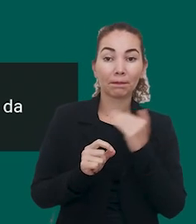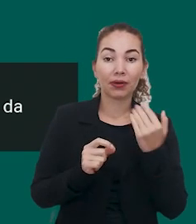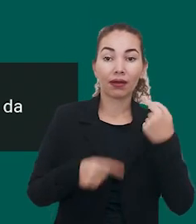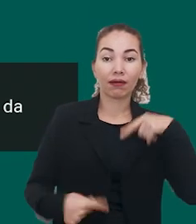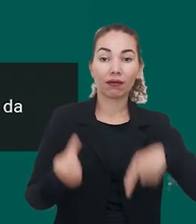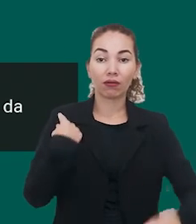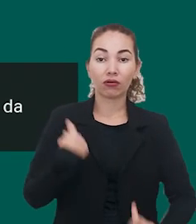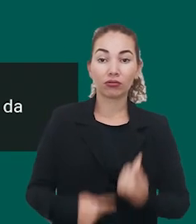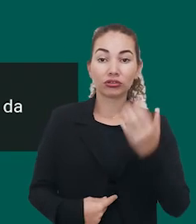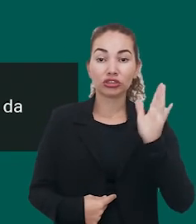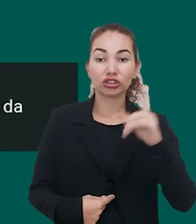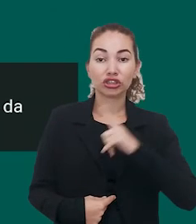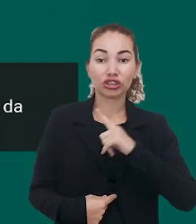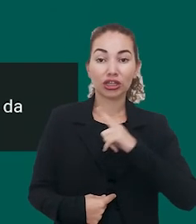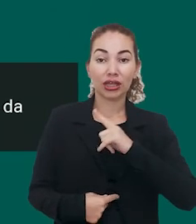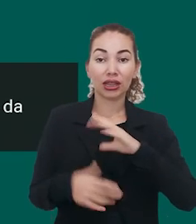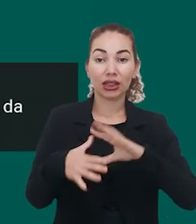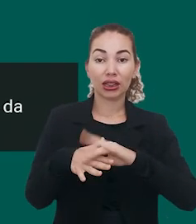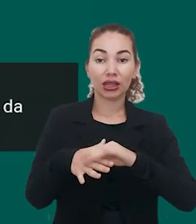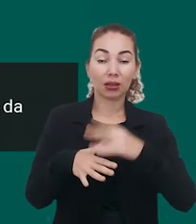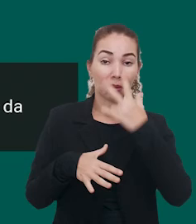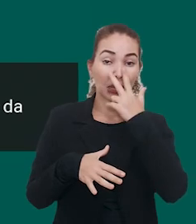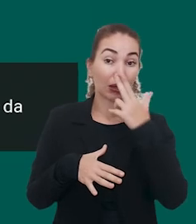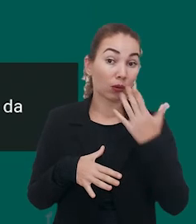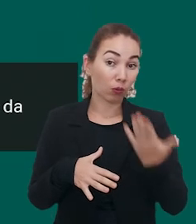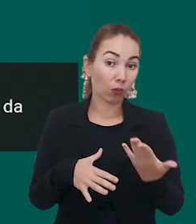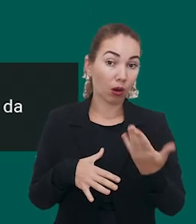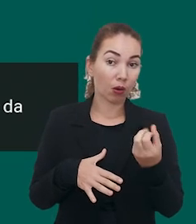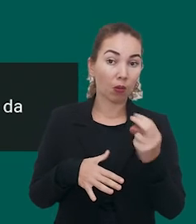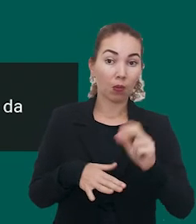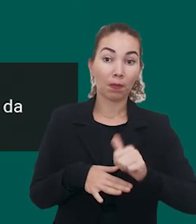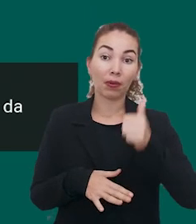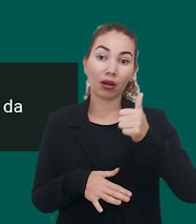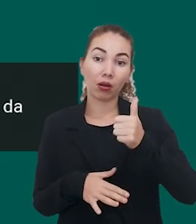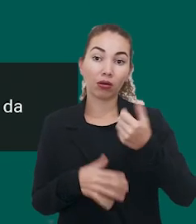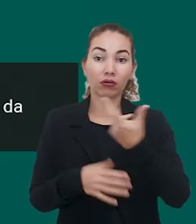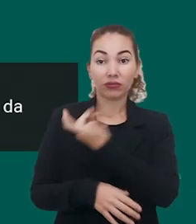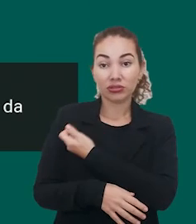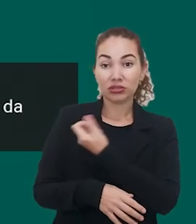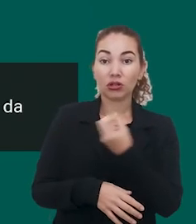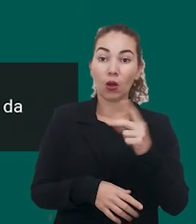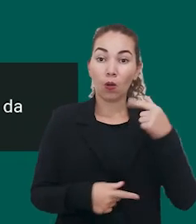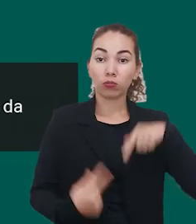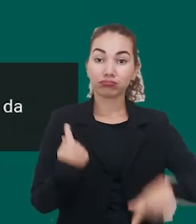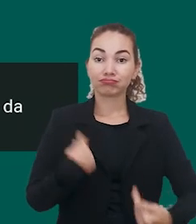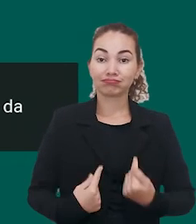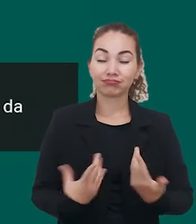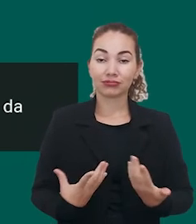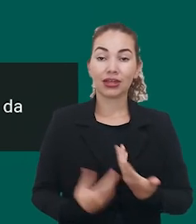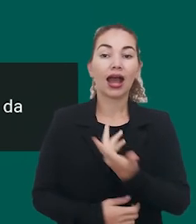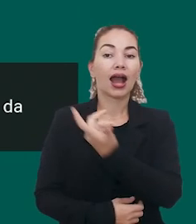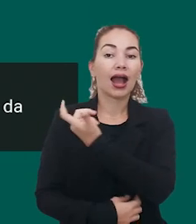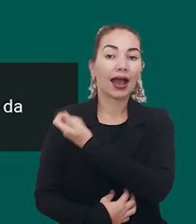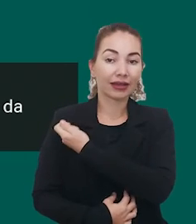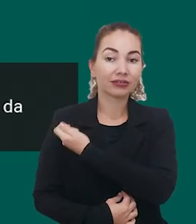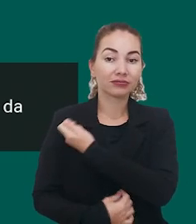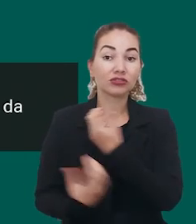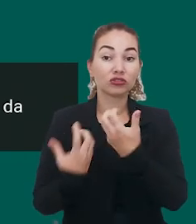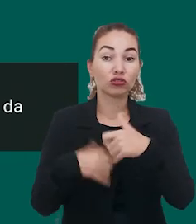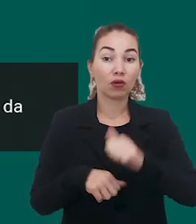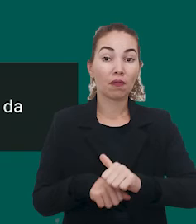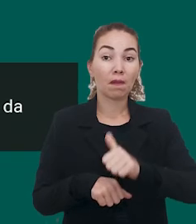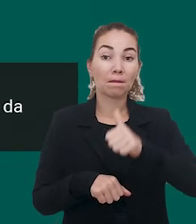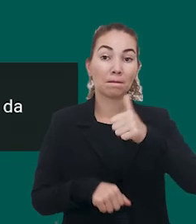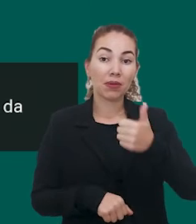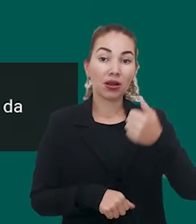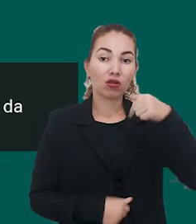anticorpos de quem já teve a doença? Tem a mesma eficácia? Qual é melhor? Muito boa pergunta, Bruna. A vacina, ela funciona melhor do